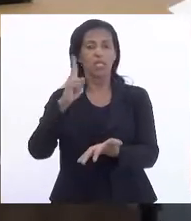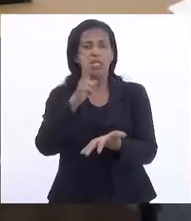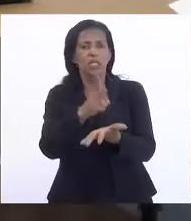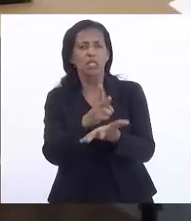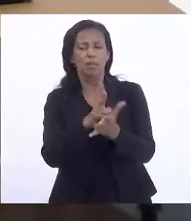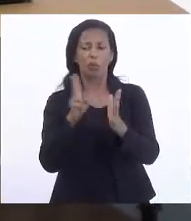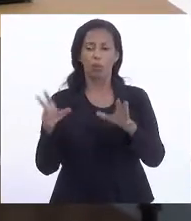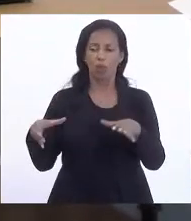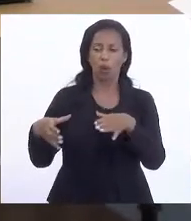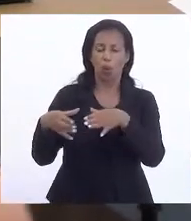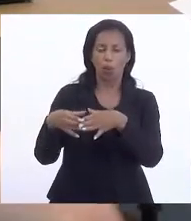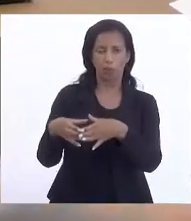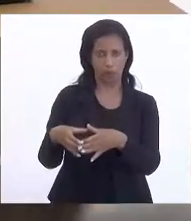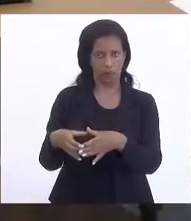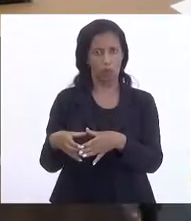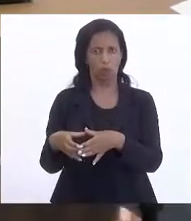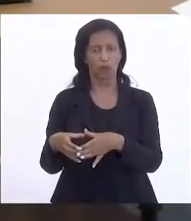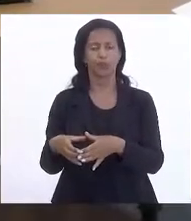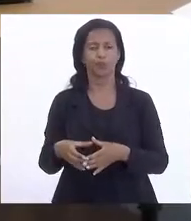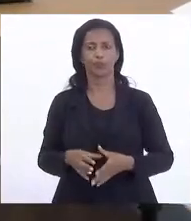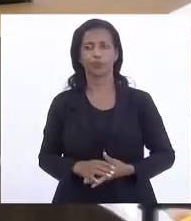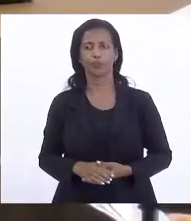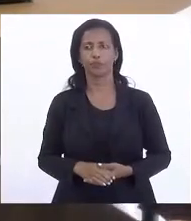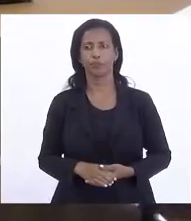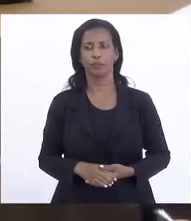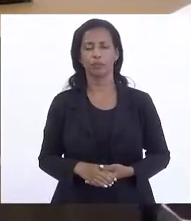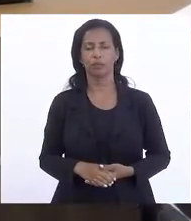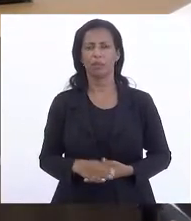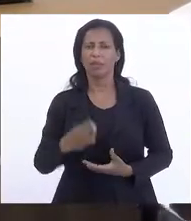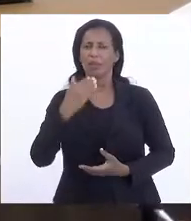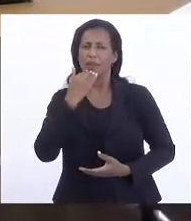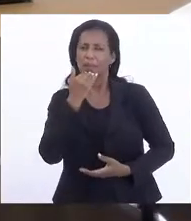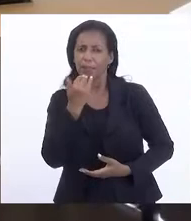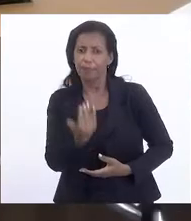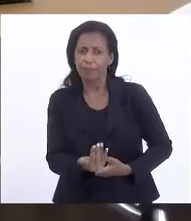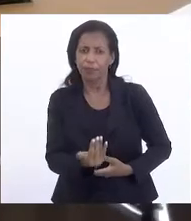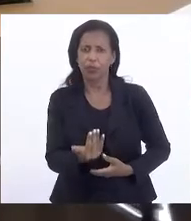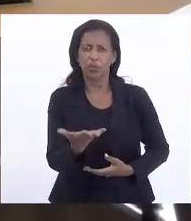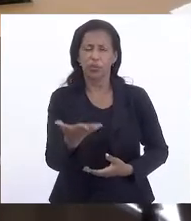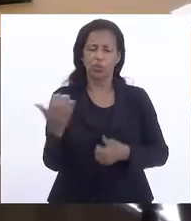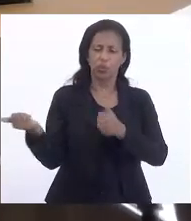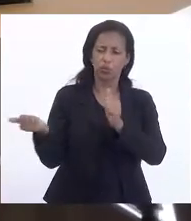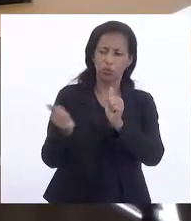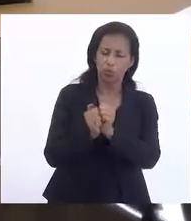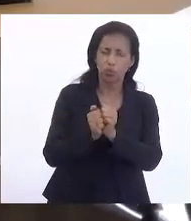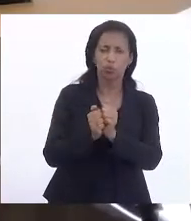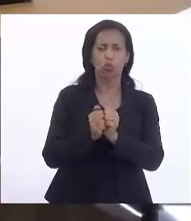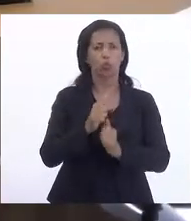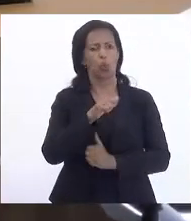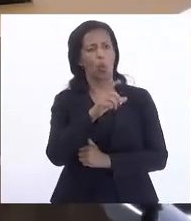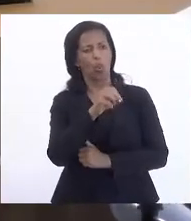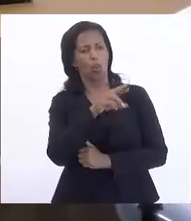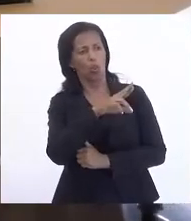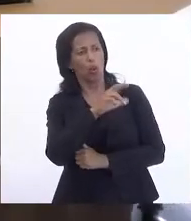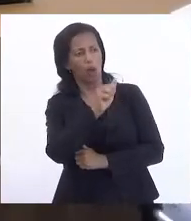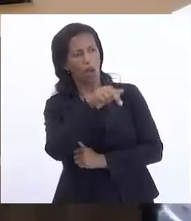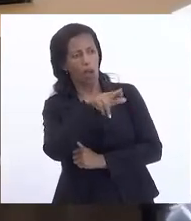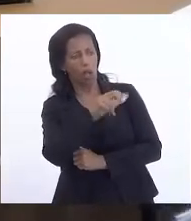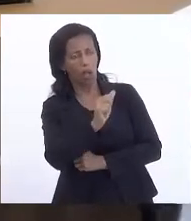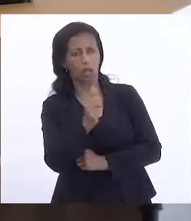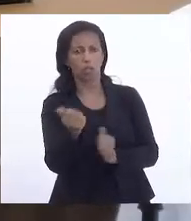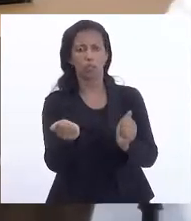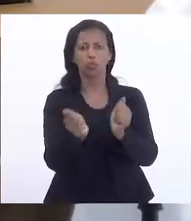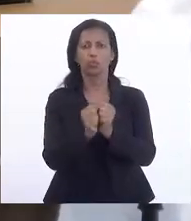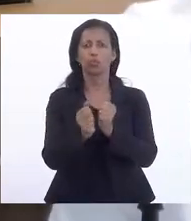quando a Comissão de Intolerância Religiosa apelou à Vossa Excelência, junto com a nossa companheira Lohama, quando